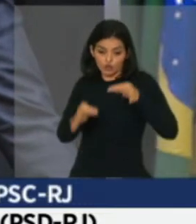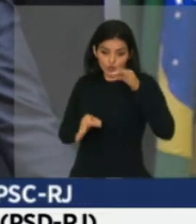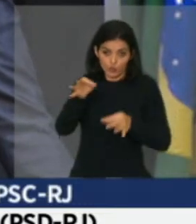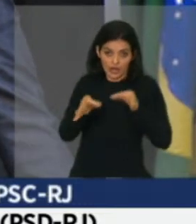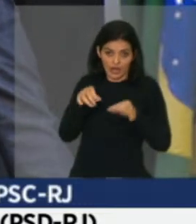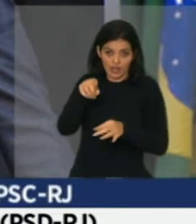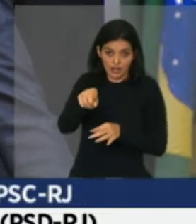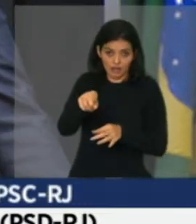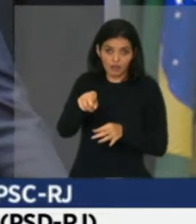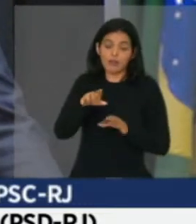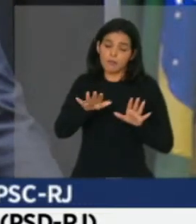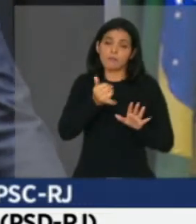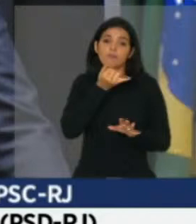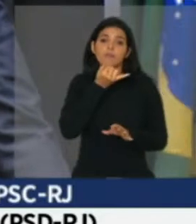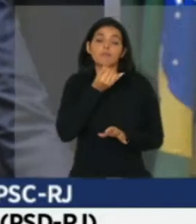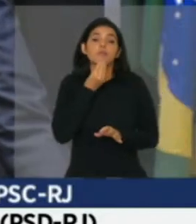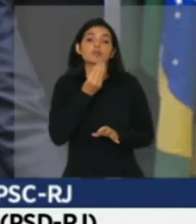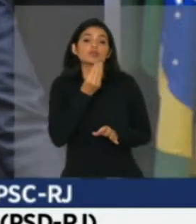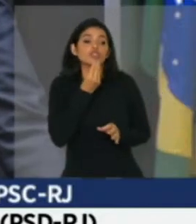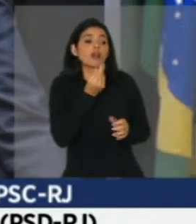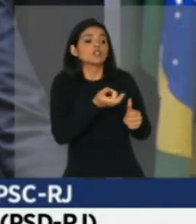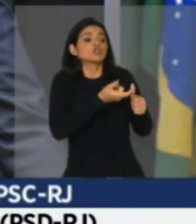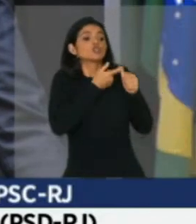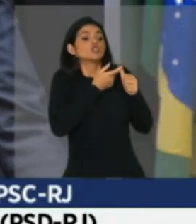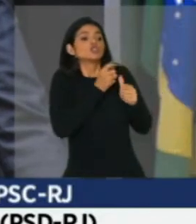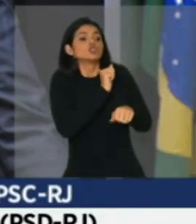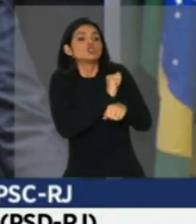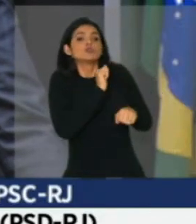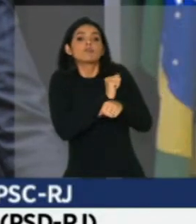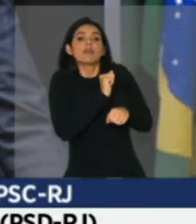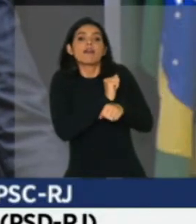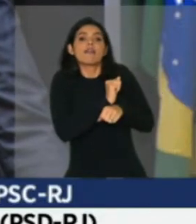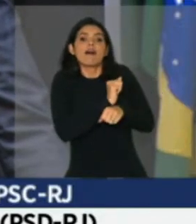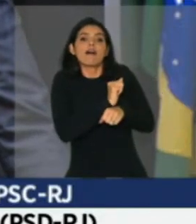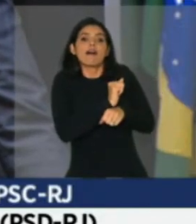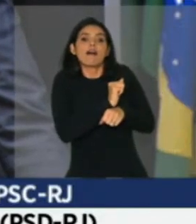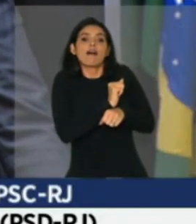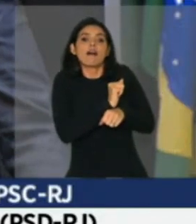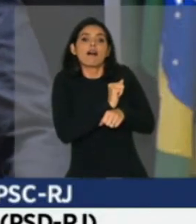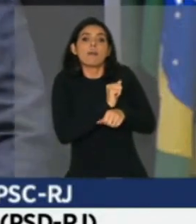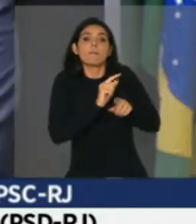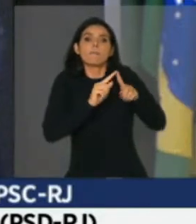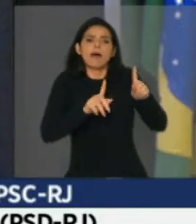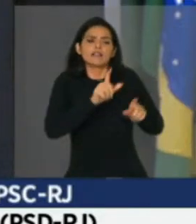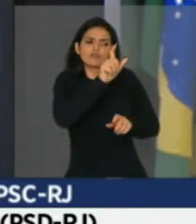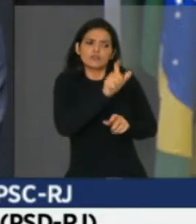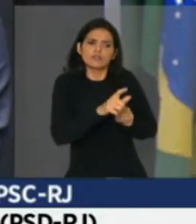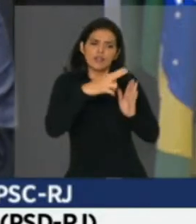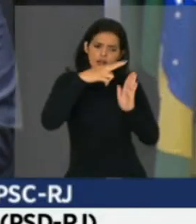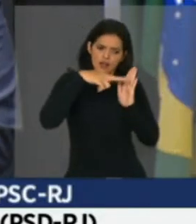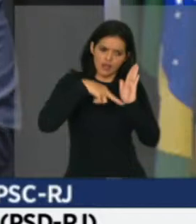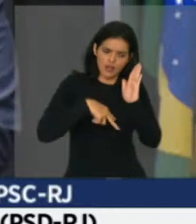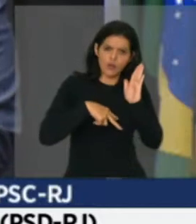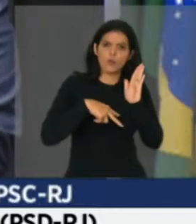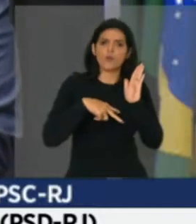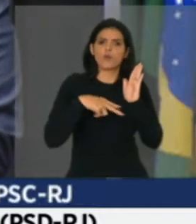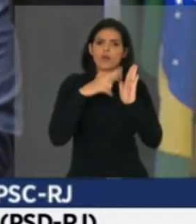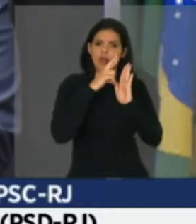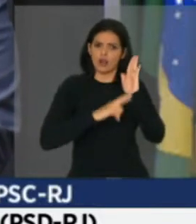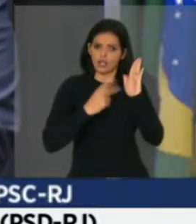Mas eu fui também convencido pela fala de Vossa Excelência, pela leitura do relatório de Vossa